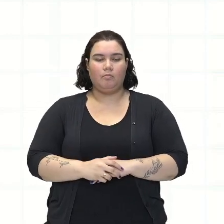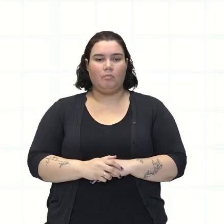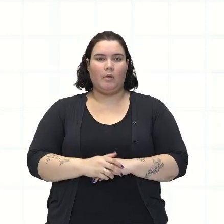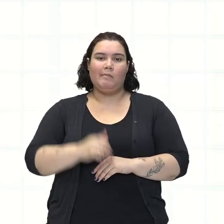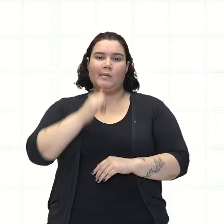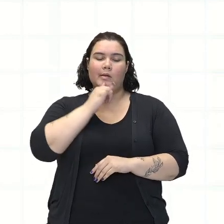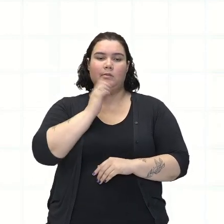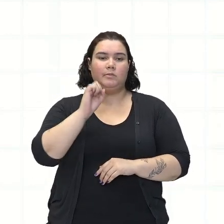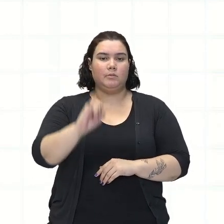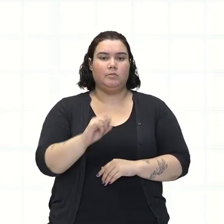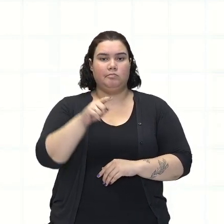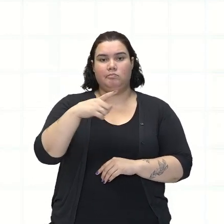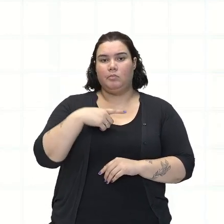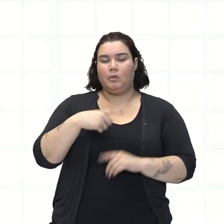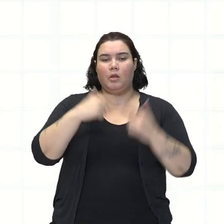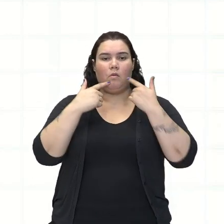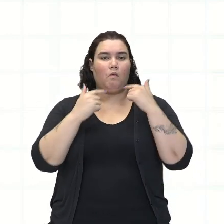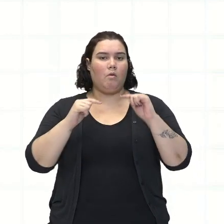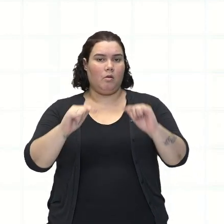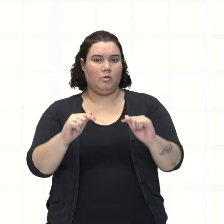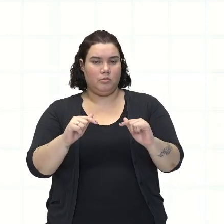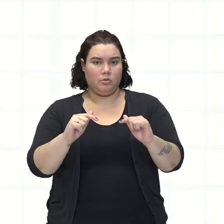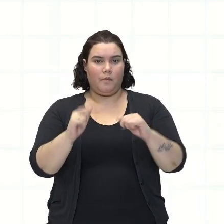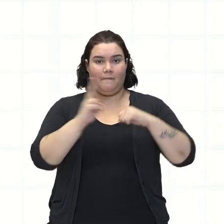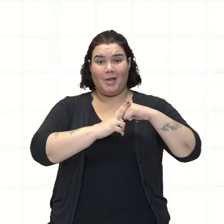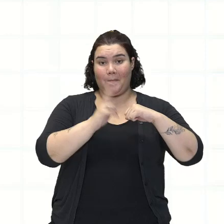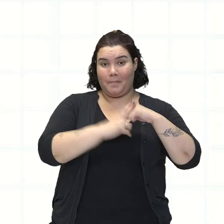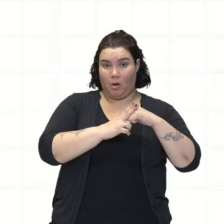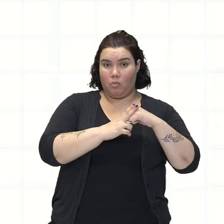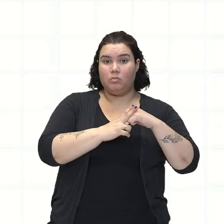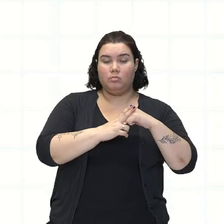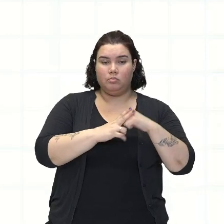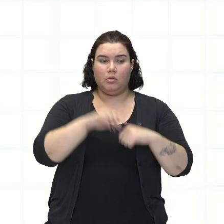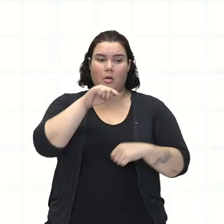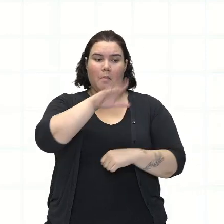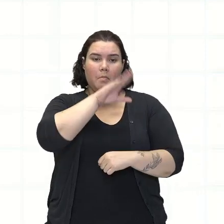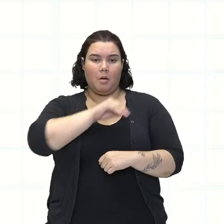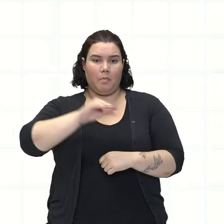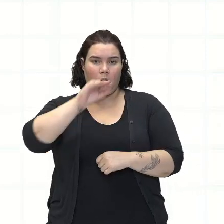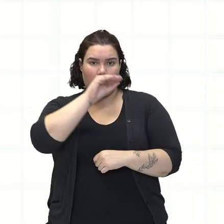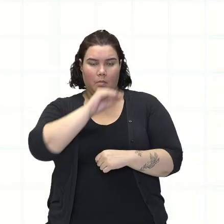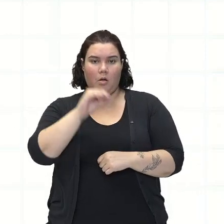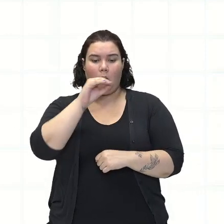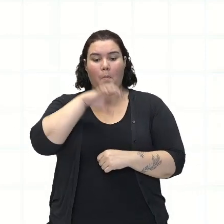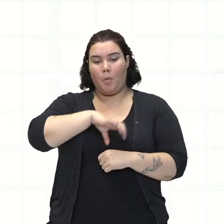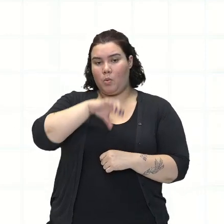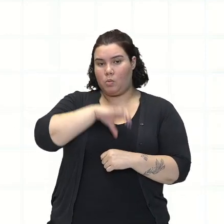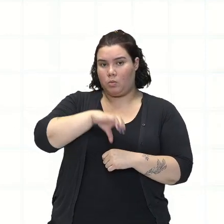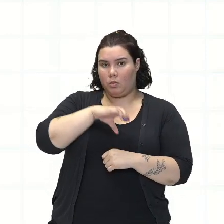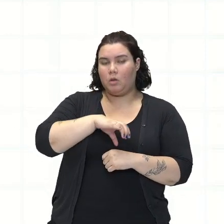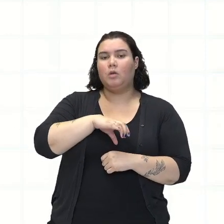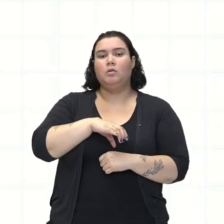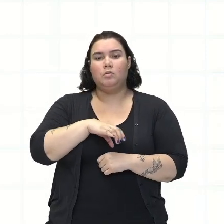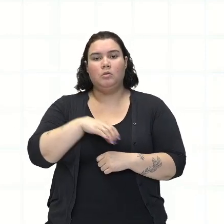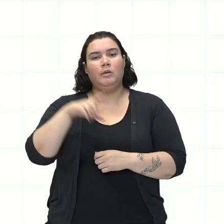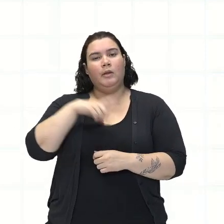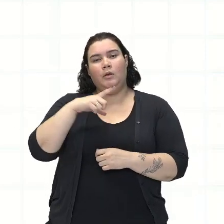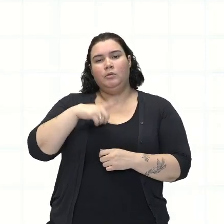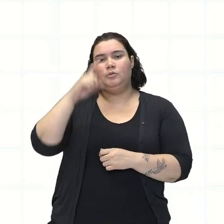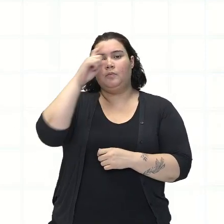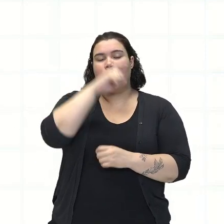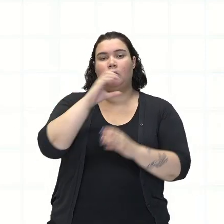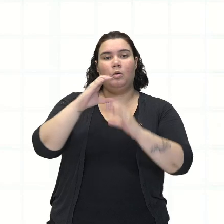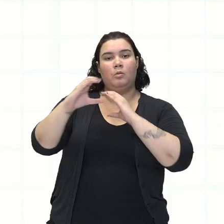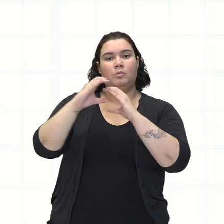tem a linguagem verbal e um falante, por exemplo, de língua portuguesa, você vai ter dificuldades para se